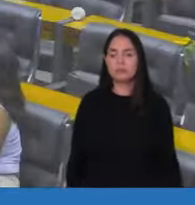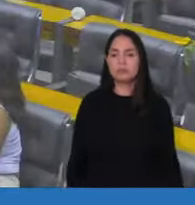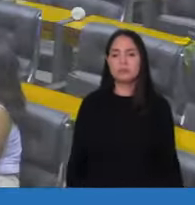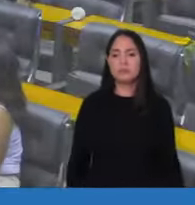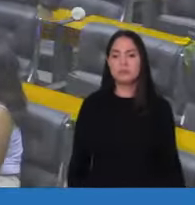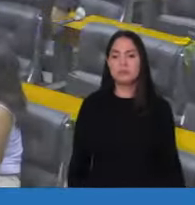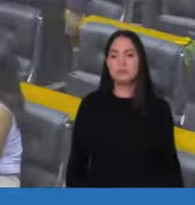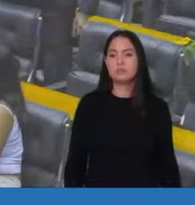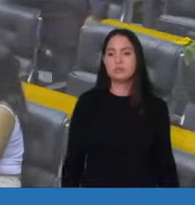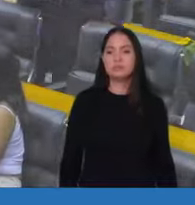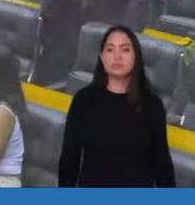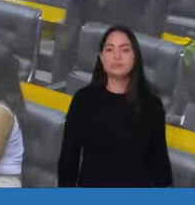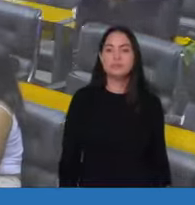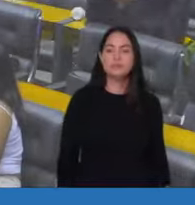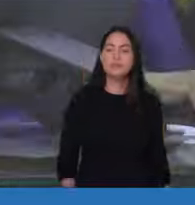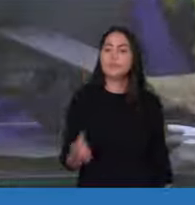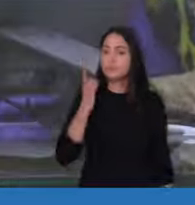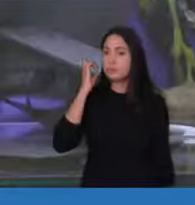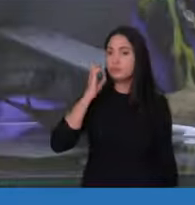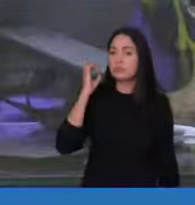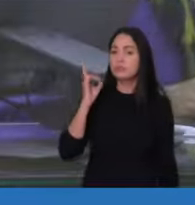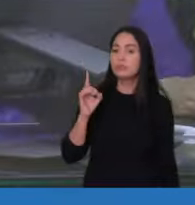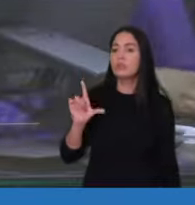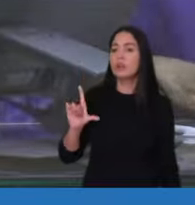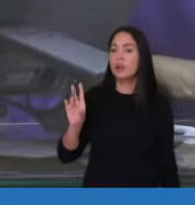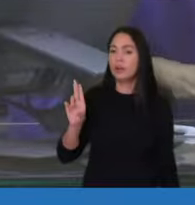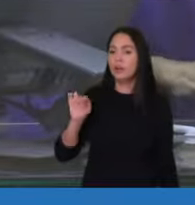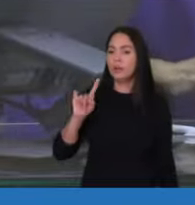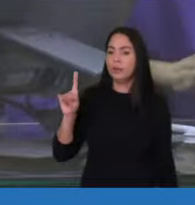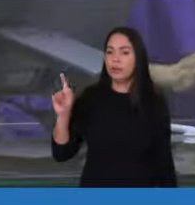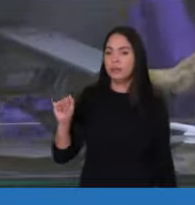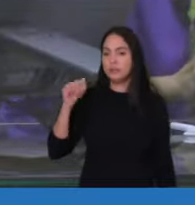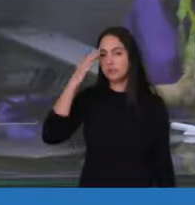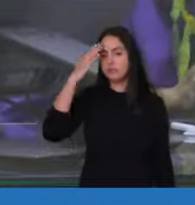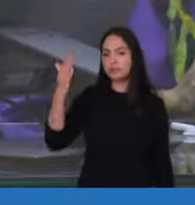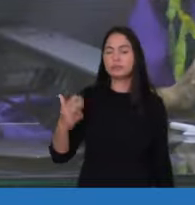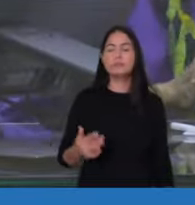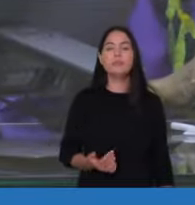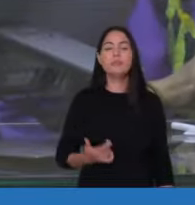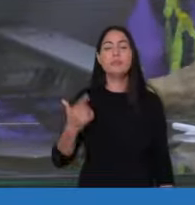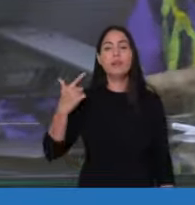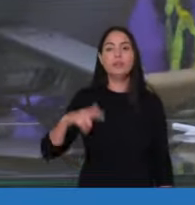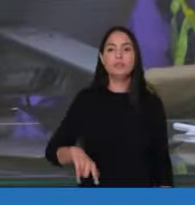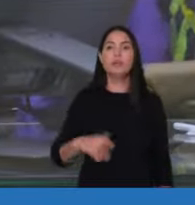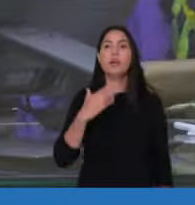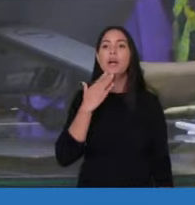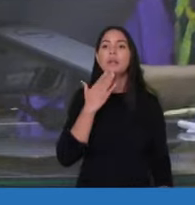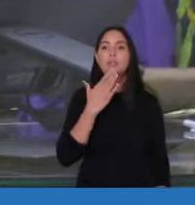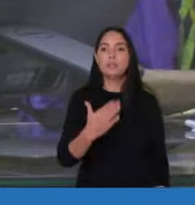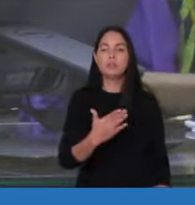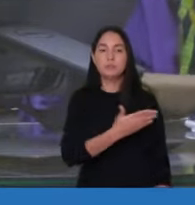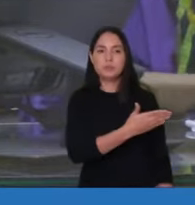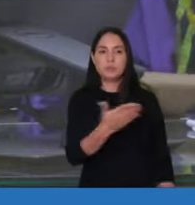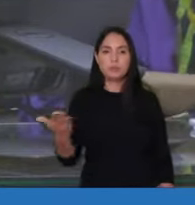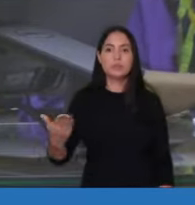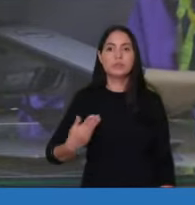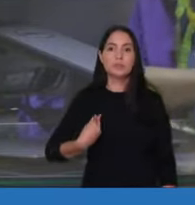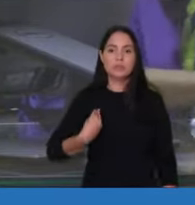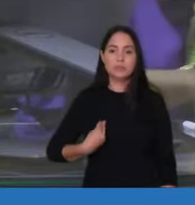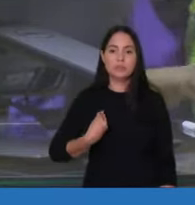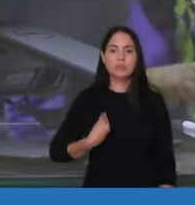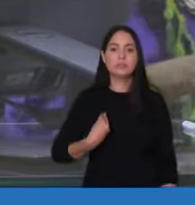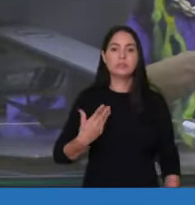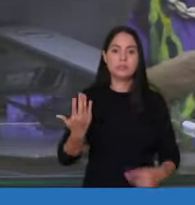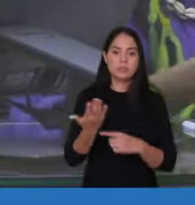Muito obrigado, deputada Luísa Erundina. Mais uma vez, pedindo contribuição e a colaboração de todo mundo. E para que